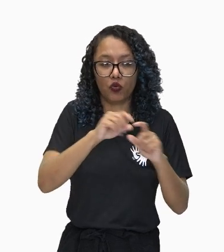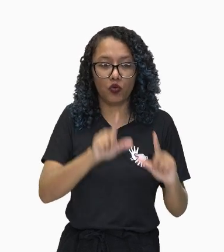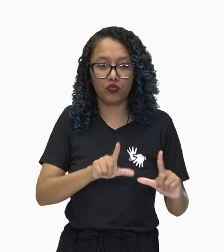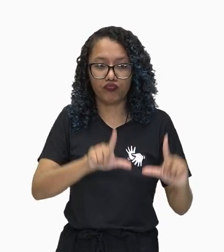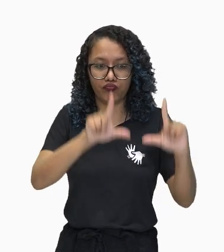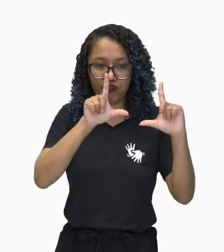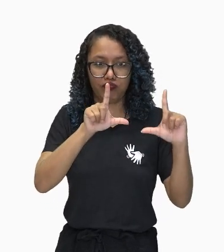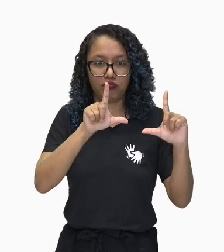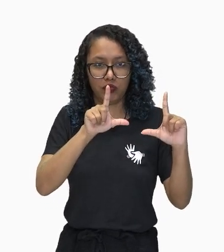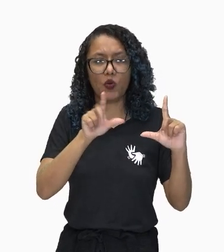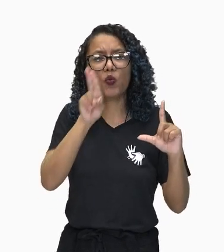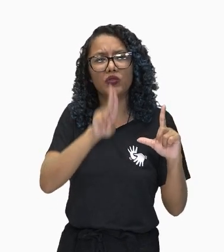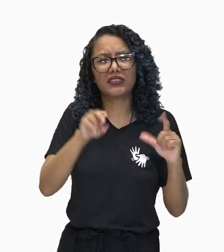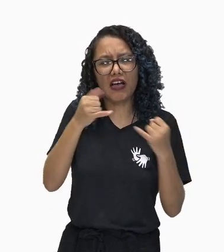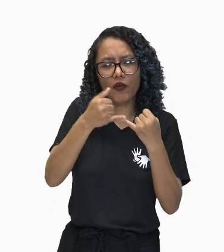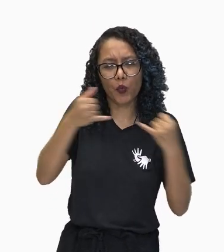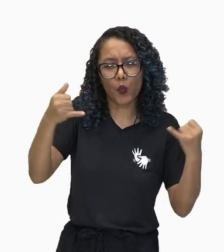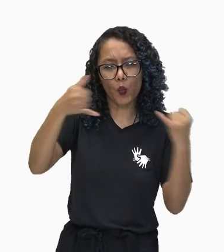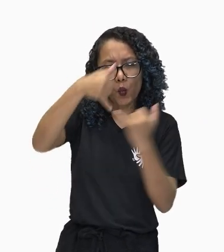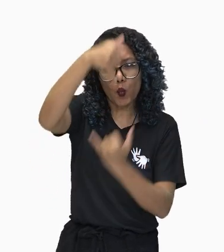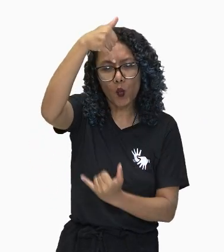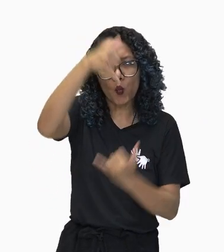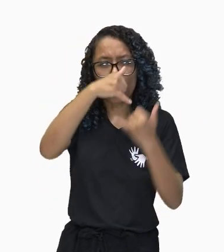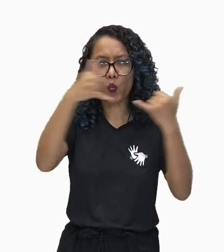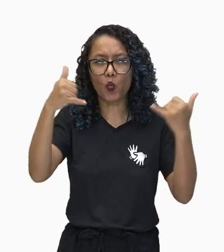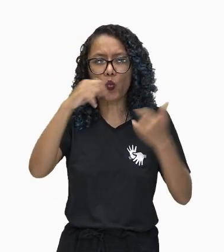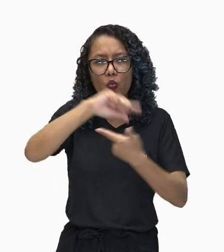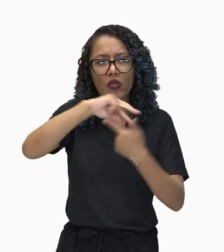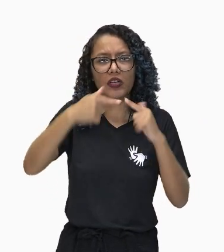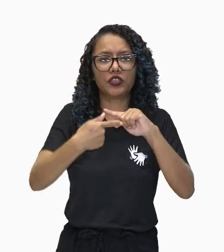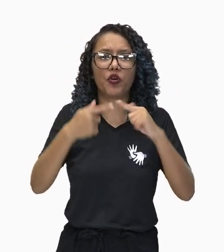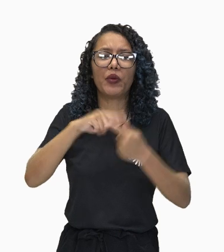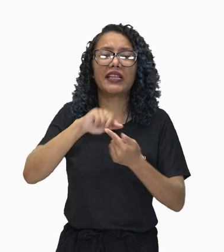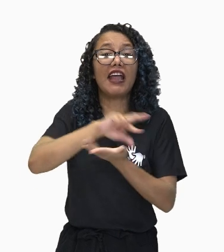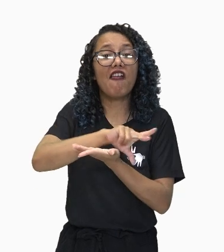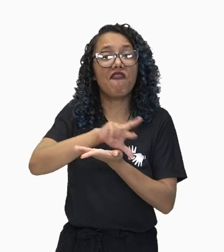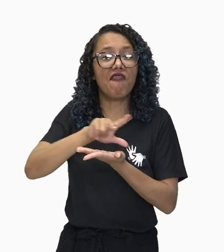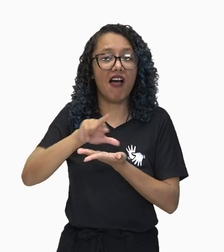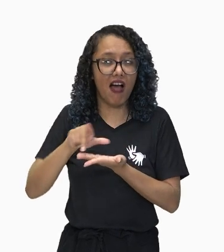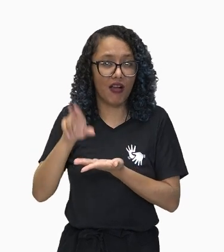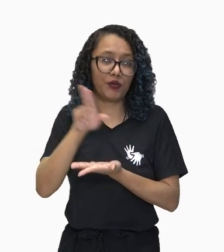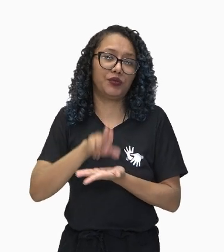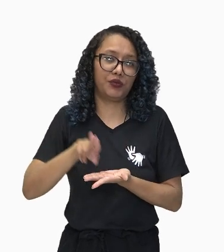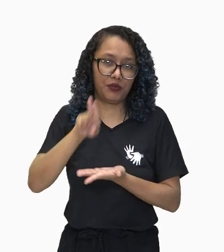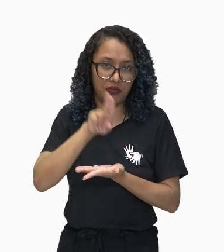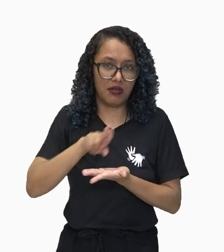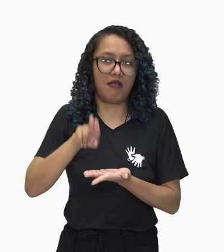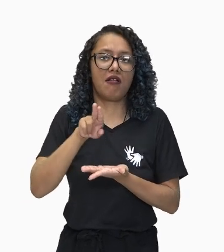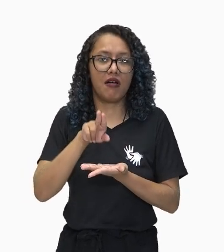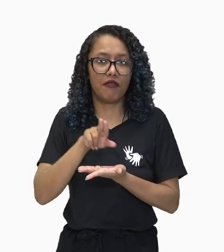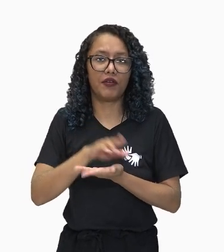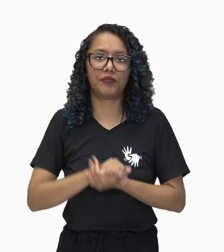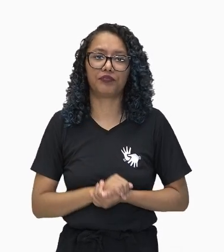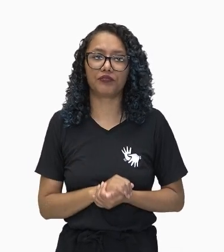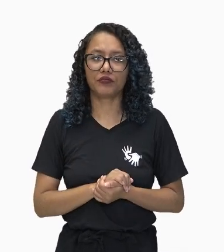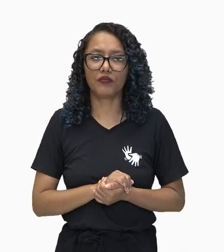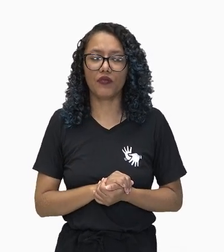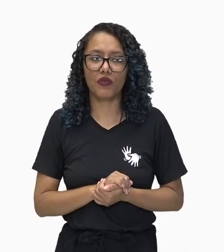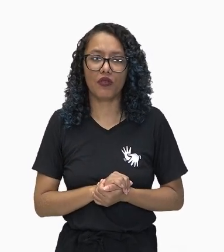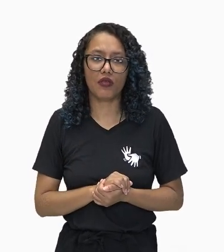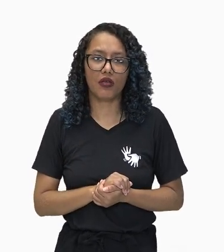de linhas retas e formas geométricas, sem a preocupação com a aparência